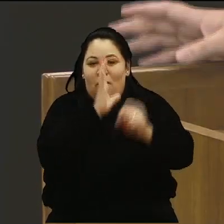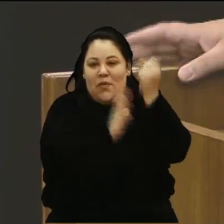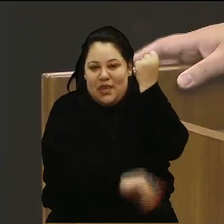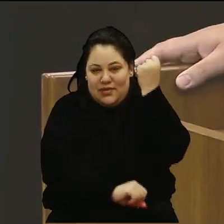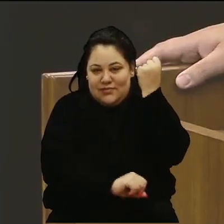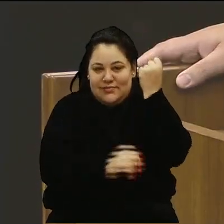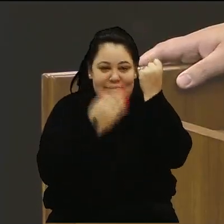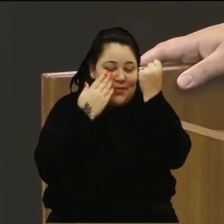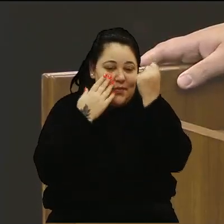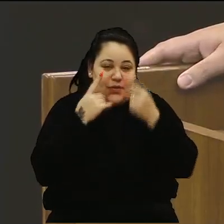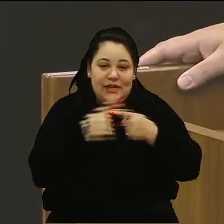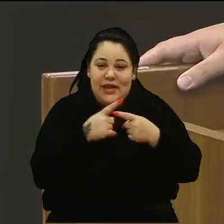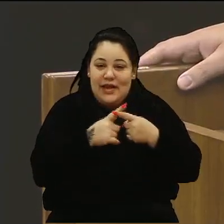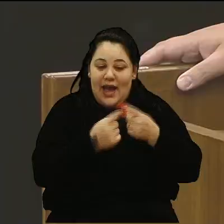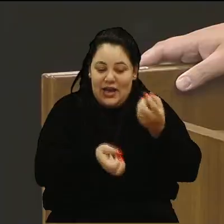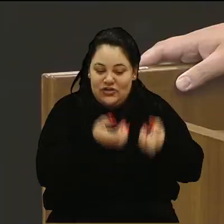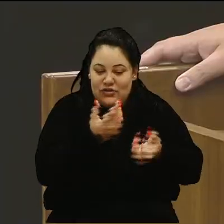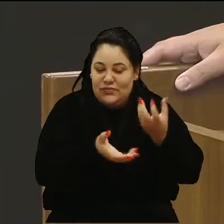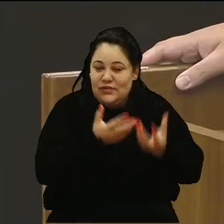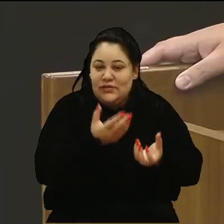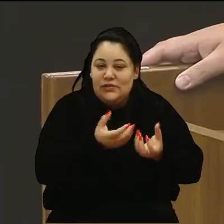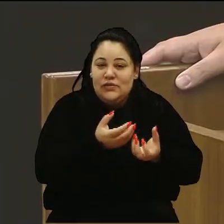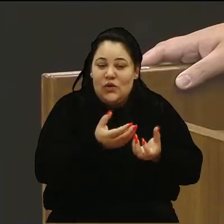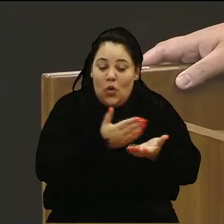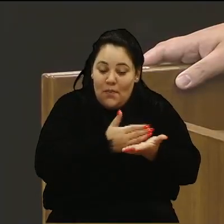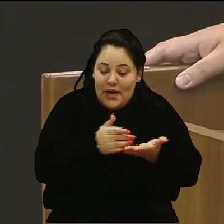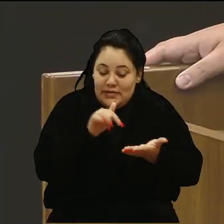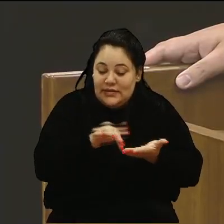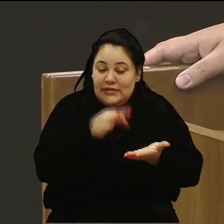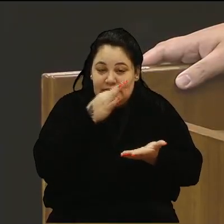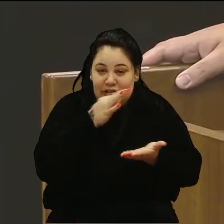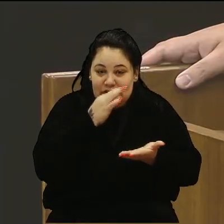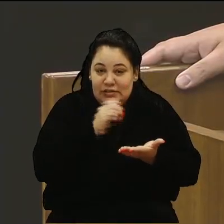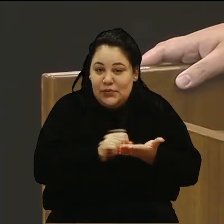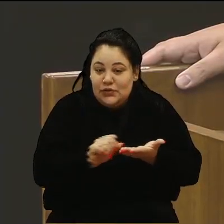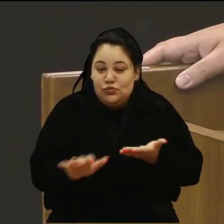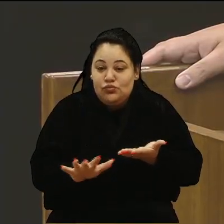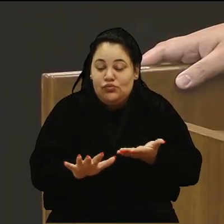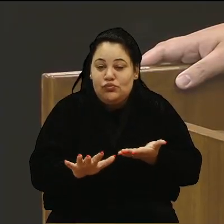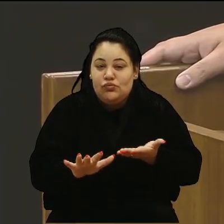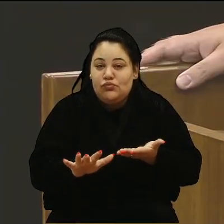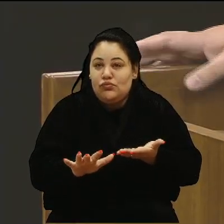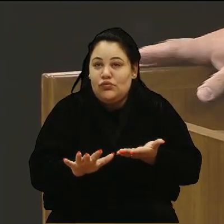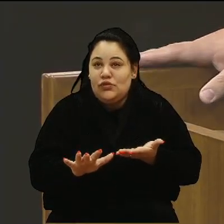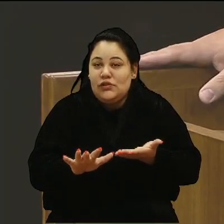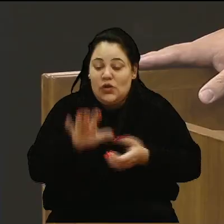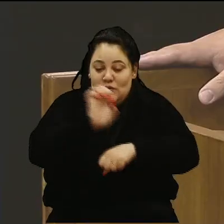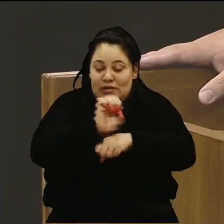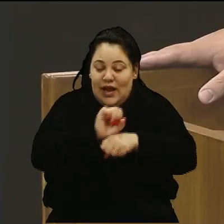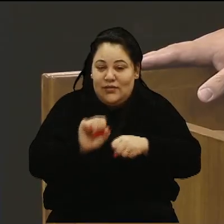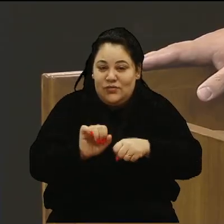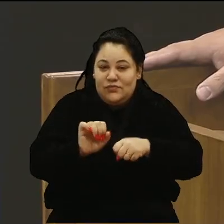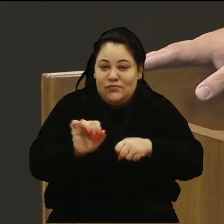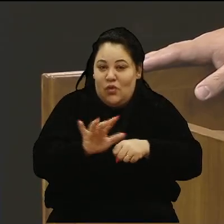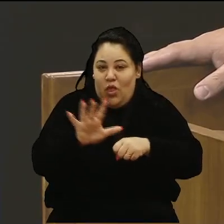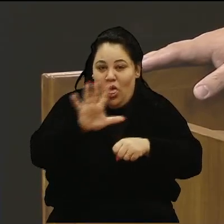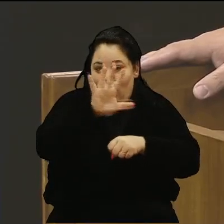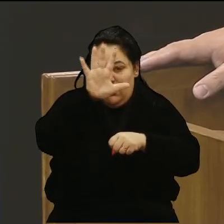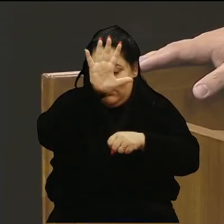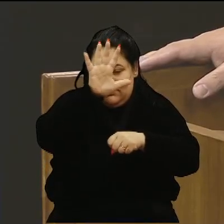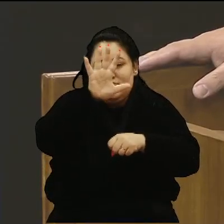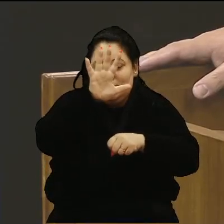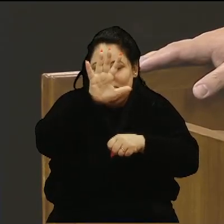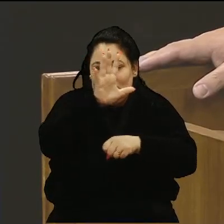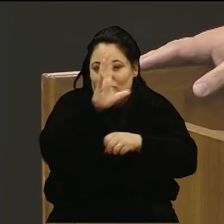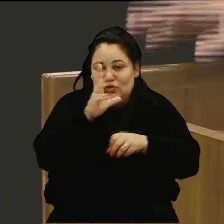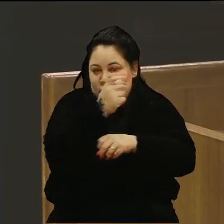espalhada para todo o estado, vai ser aqui em Caxias do Sul. E depois temos a Semana Farroupilha, onde vai ser um evento grandioso,